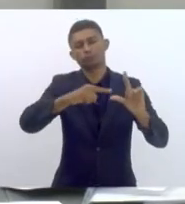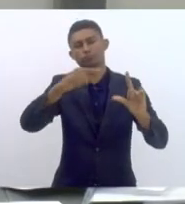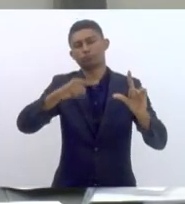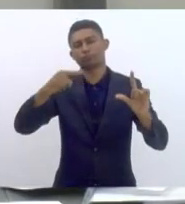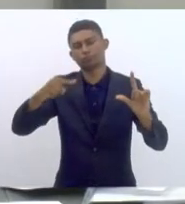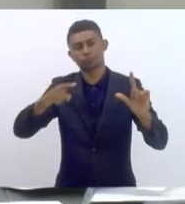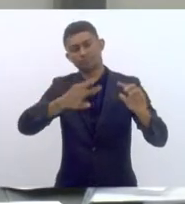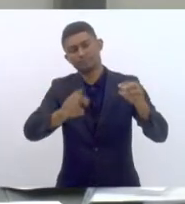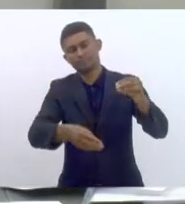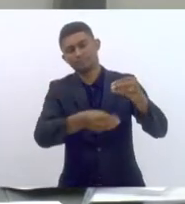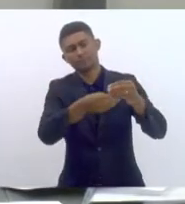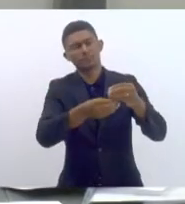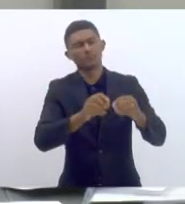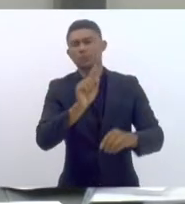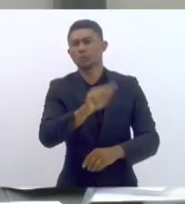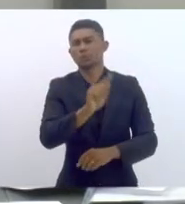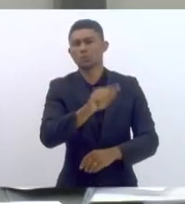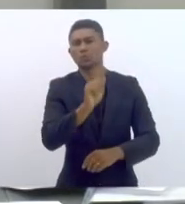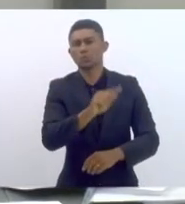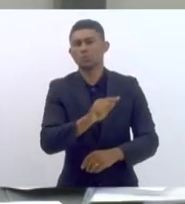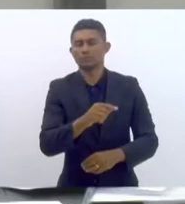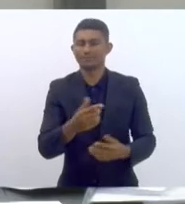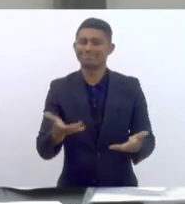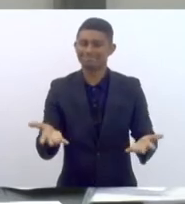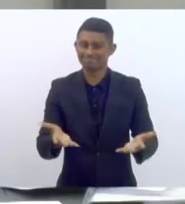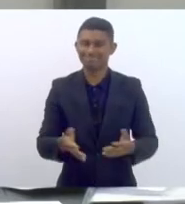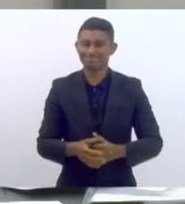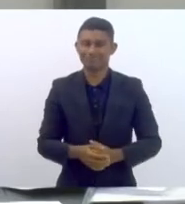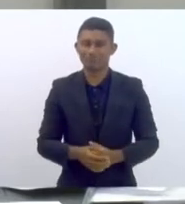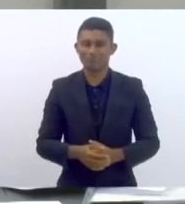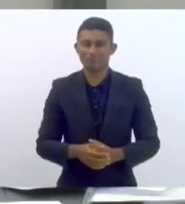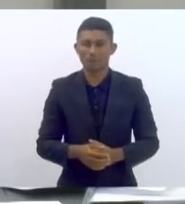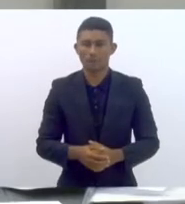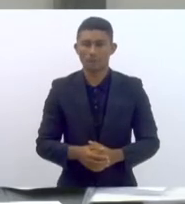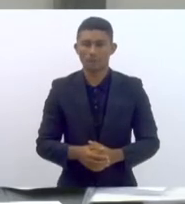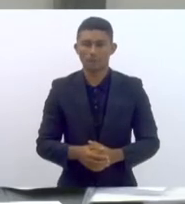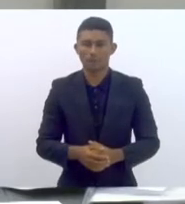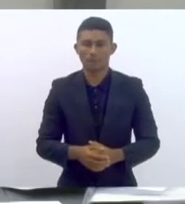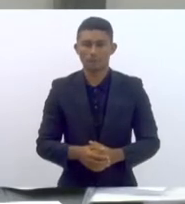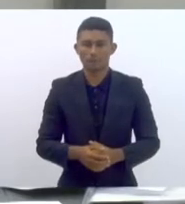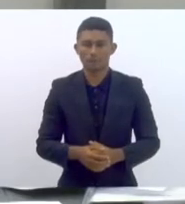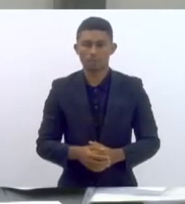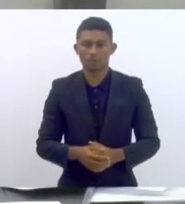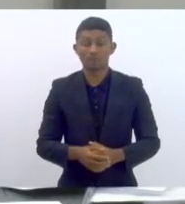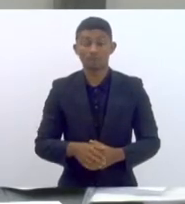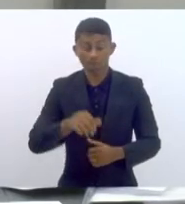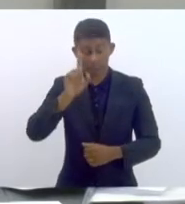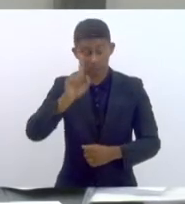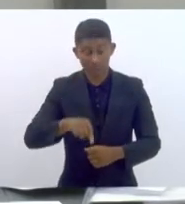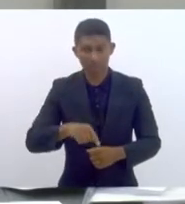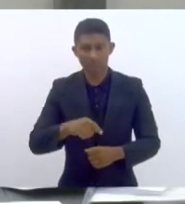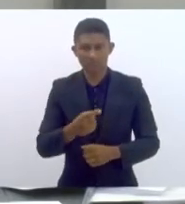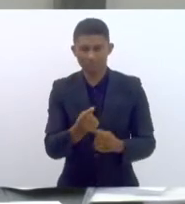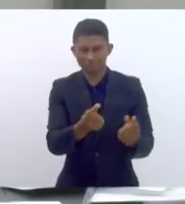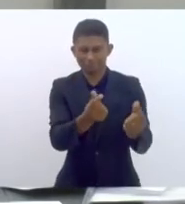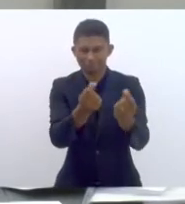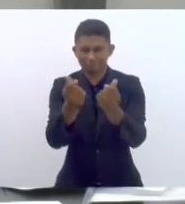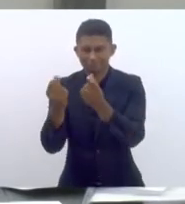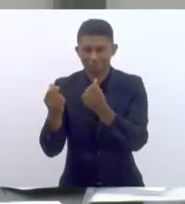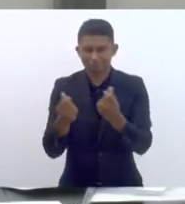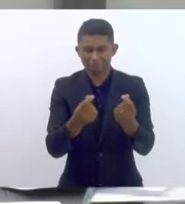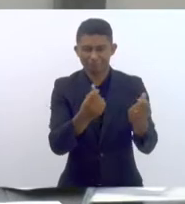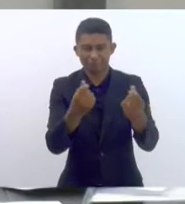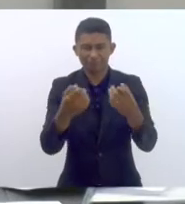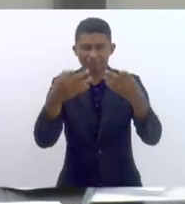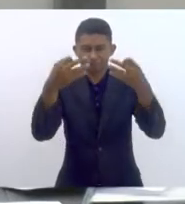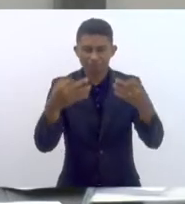dele é a cesta de correção monetária mais